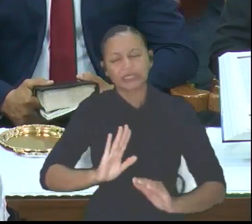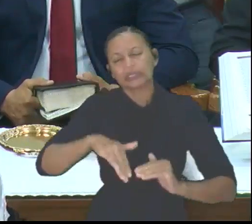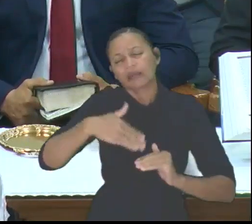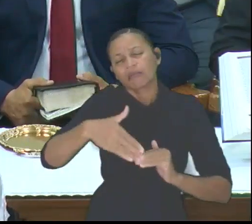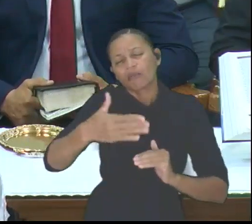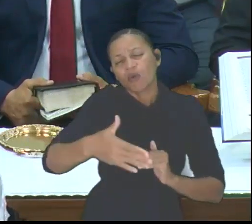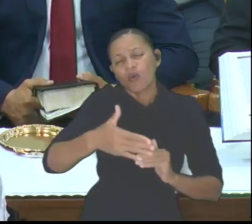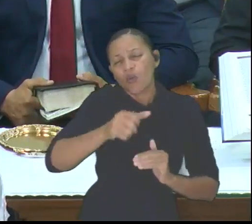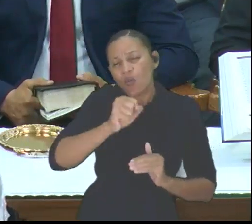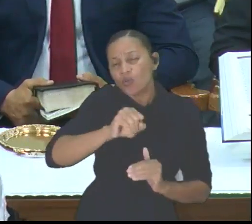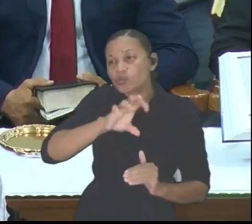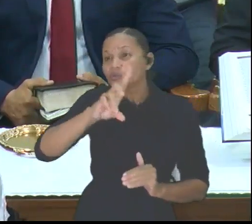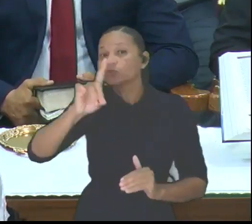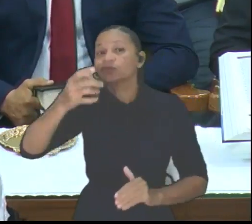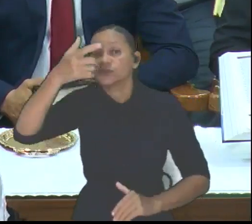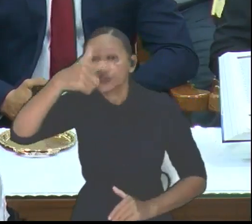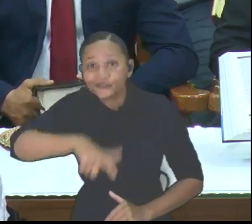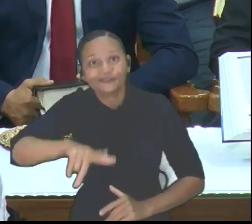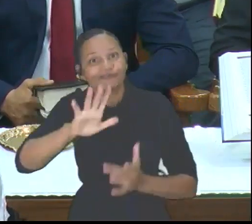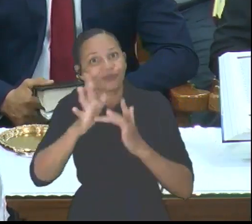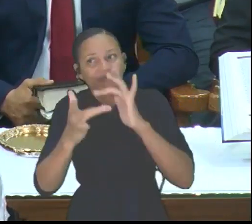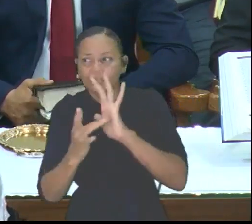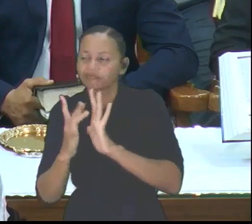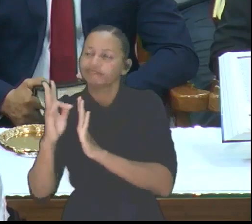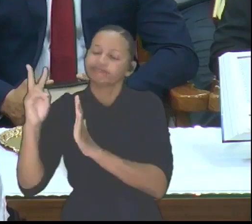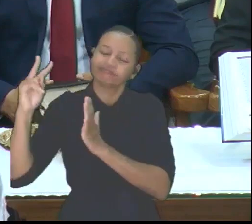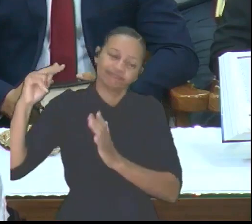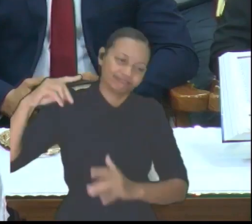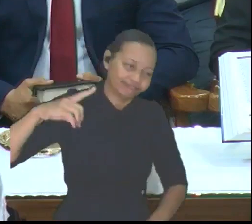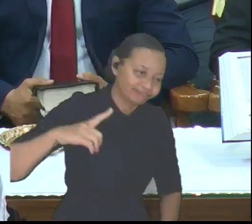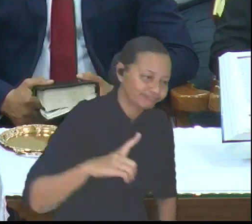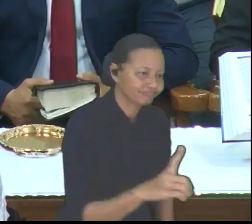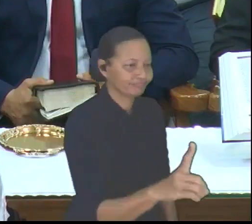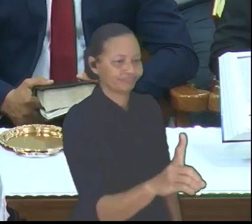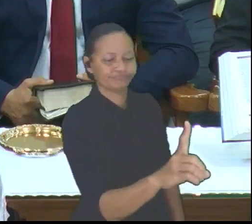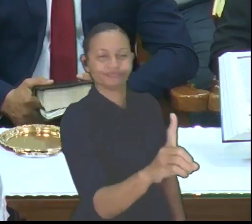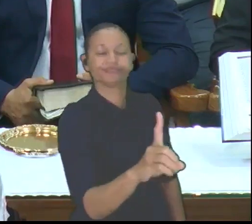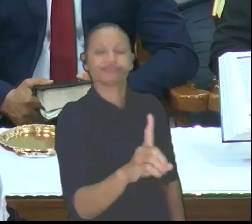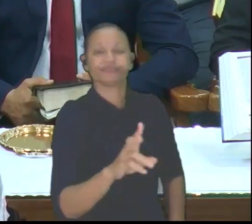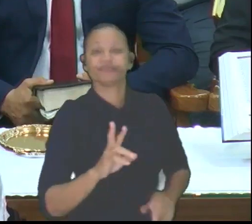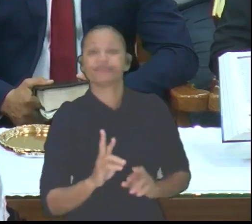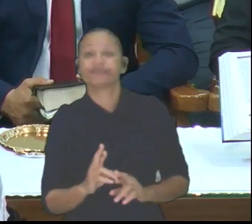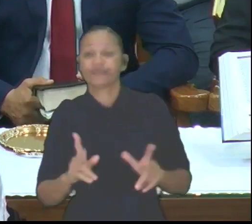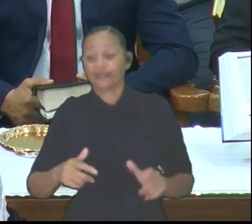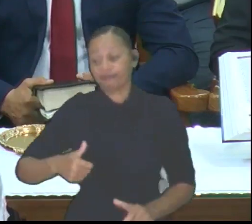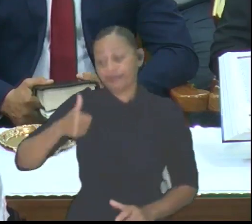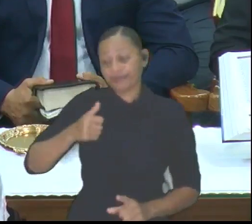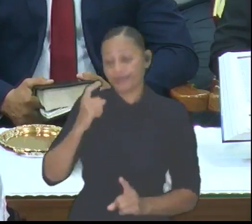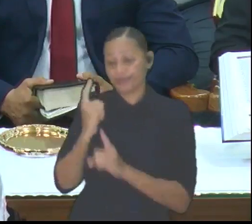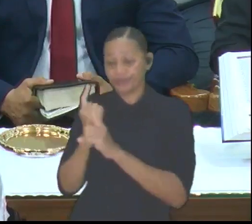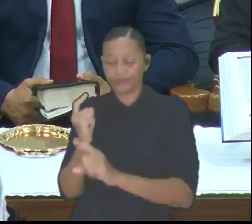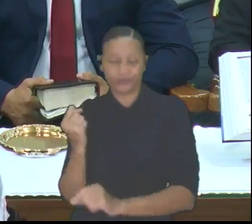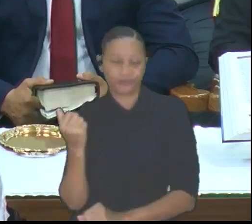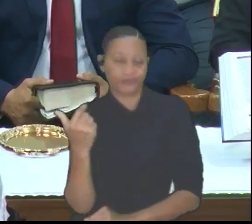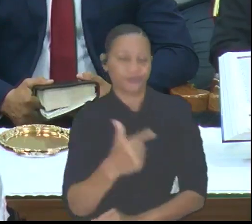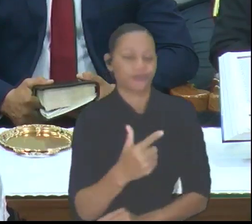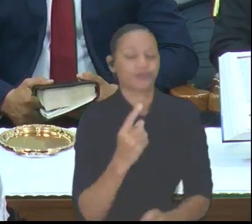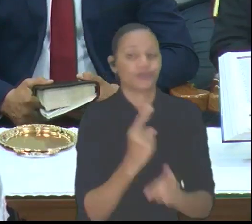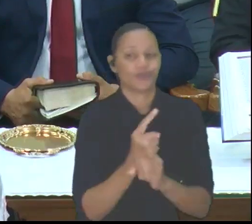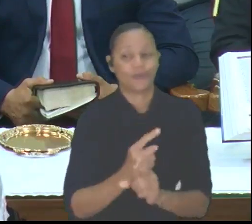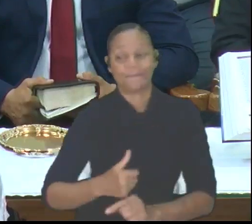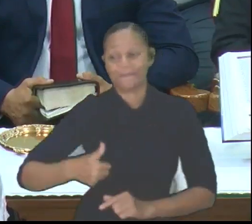dias, Jesus aparece novamente ao colégio apostólico. A diferença do primeiro encontro para o segundo é a